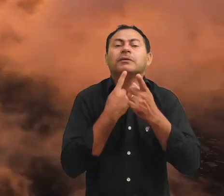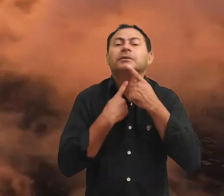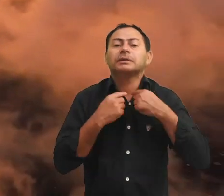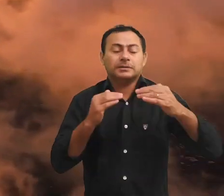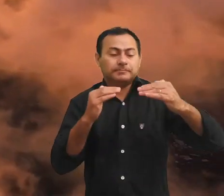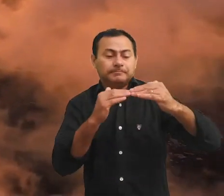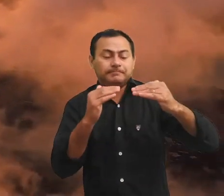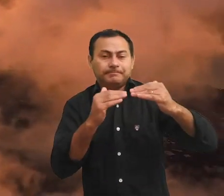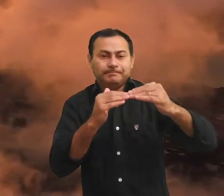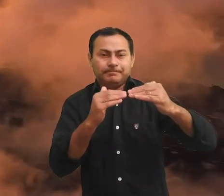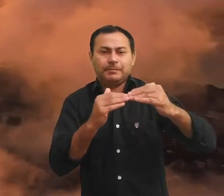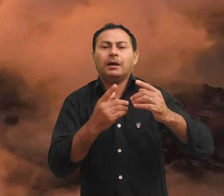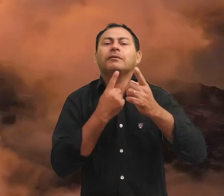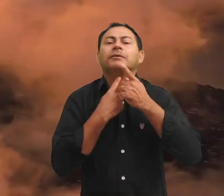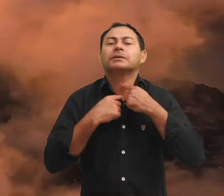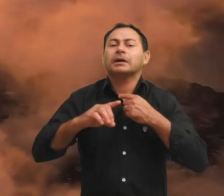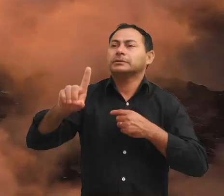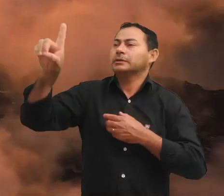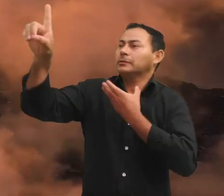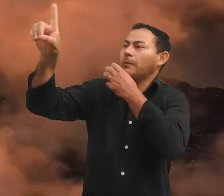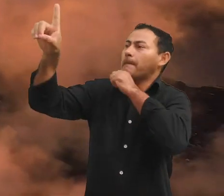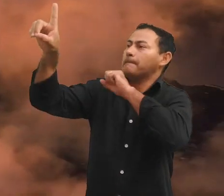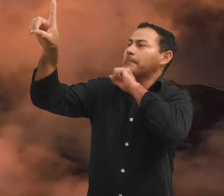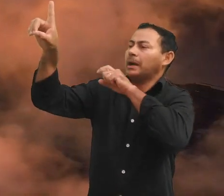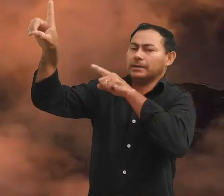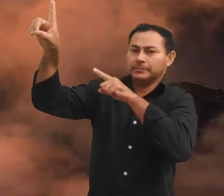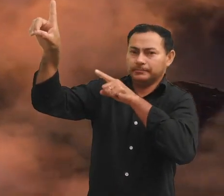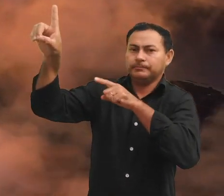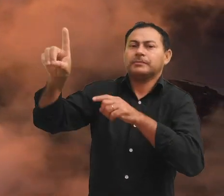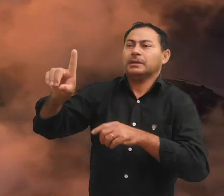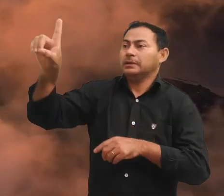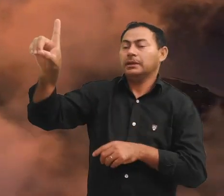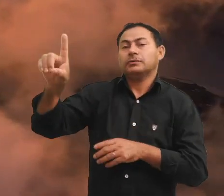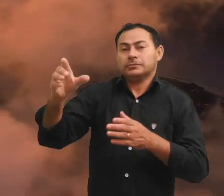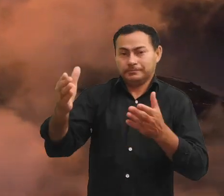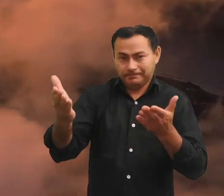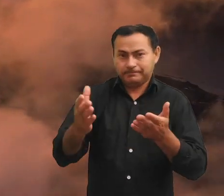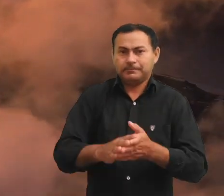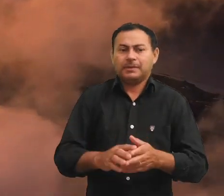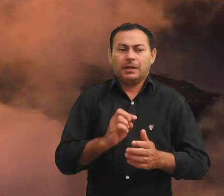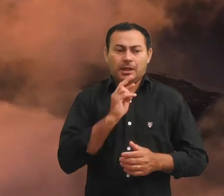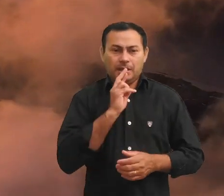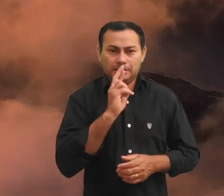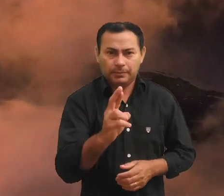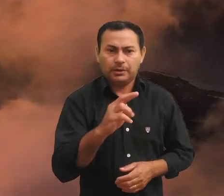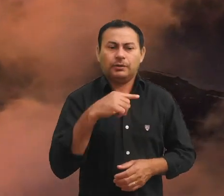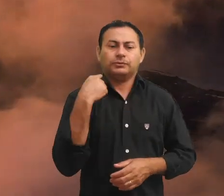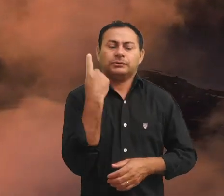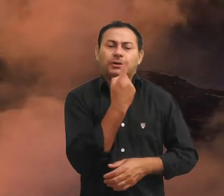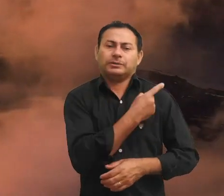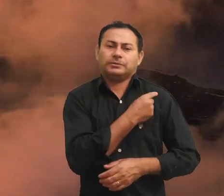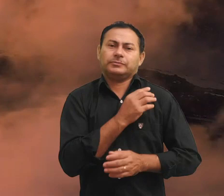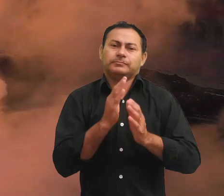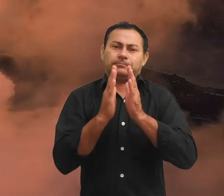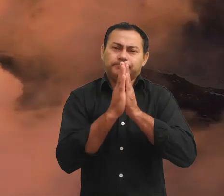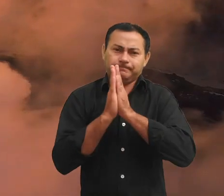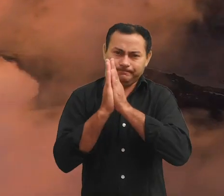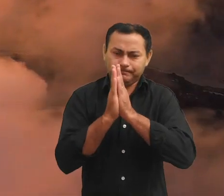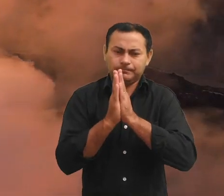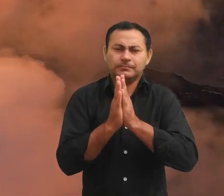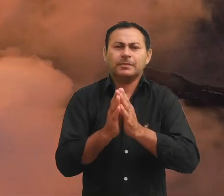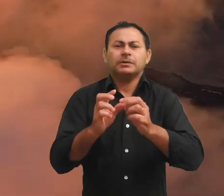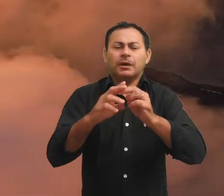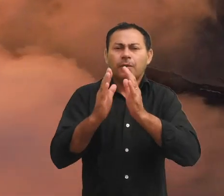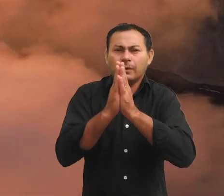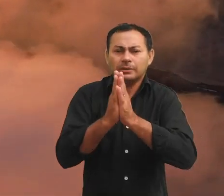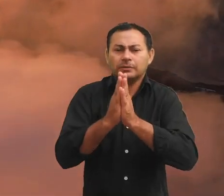nossa vontade se alinha com a vontade do Pai. E Deus, então, responde às nossas